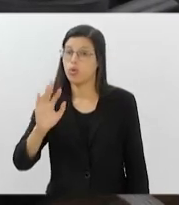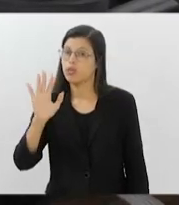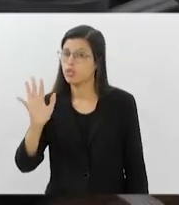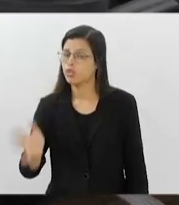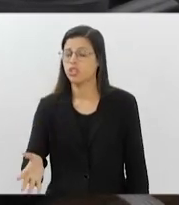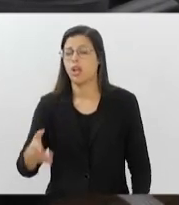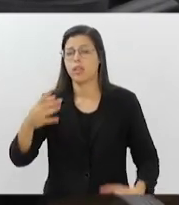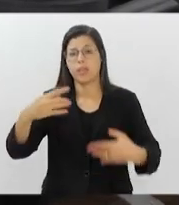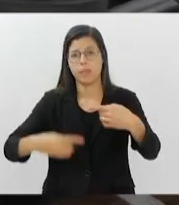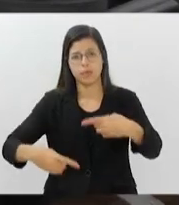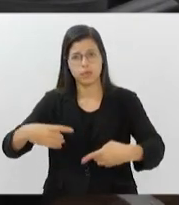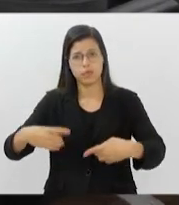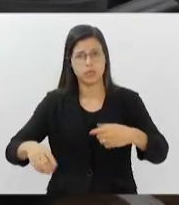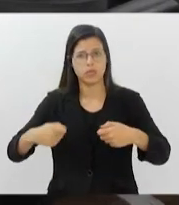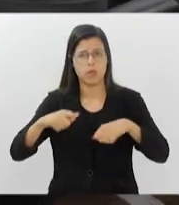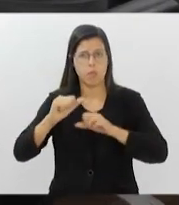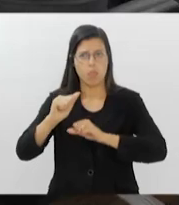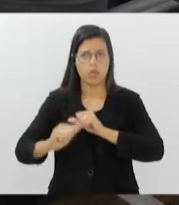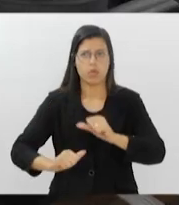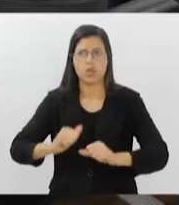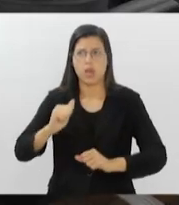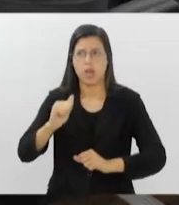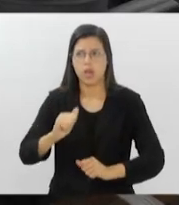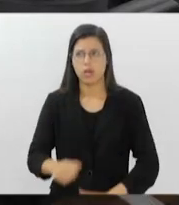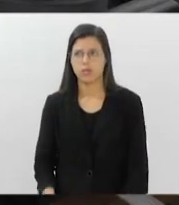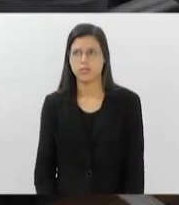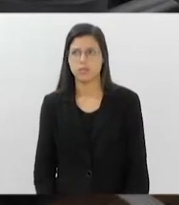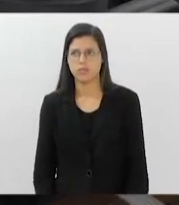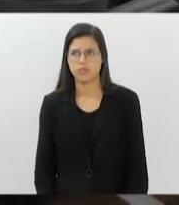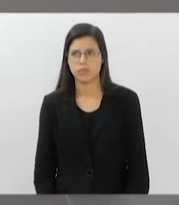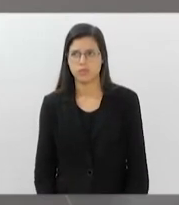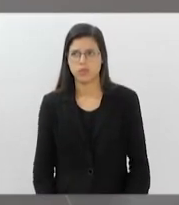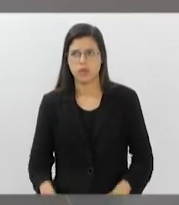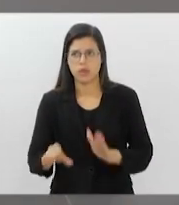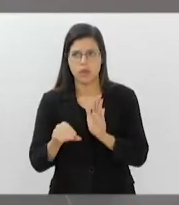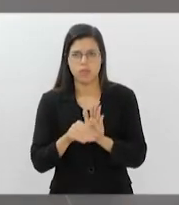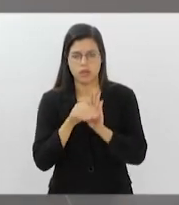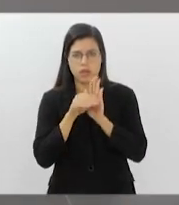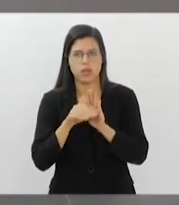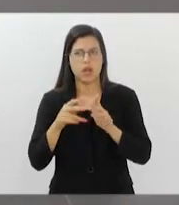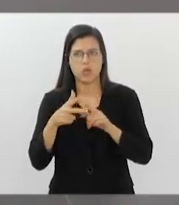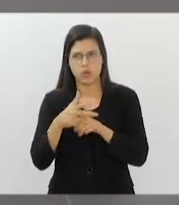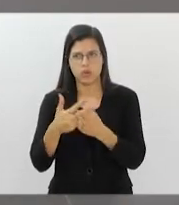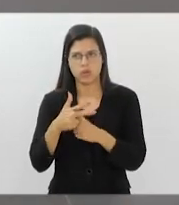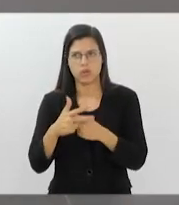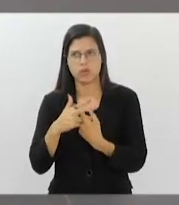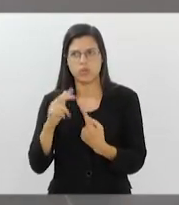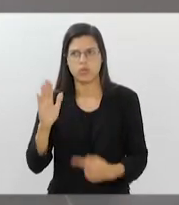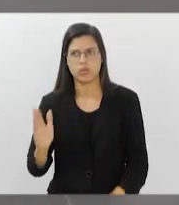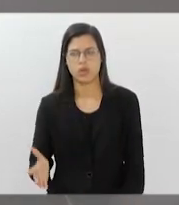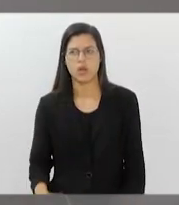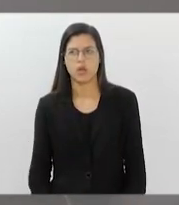bem debatido aqui. Seria para alterar. Não, na emenda ele corrigiu pessoas com deficiência.